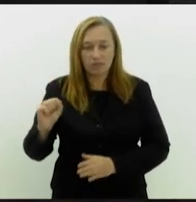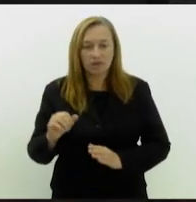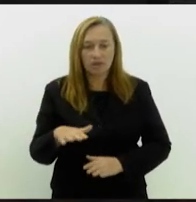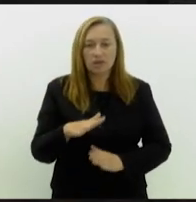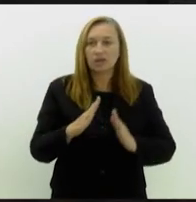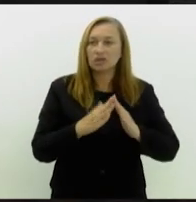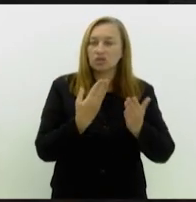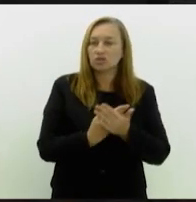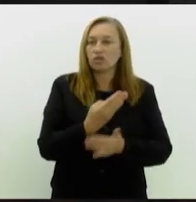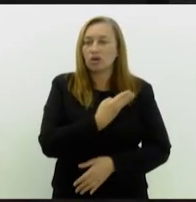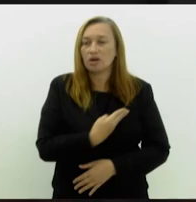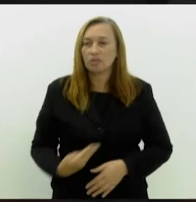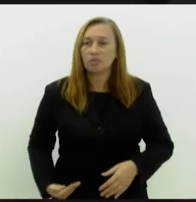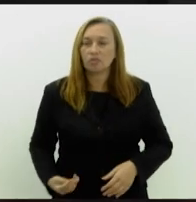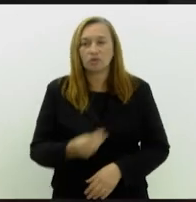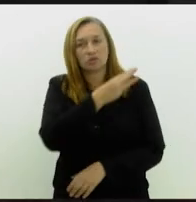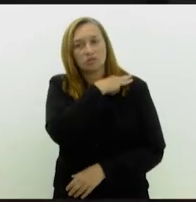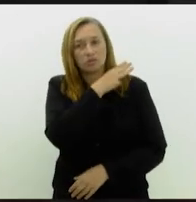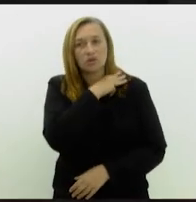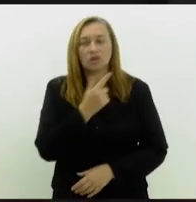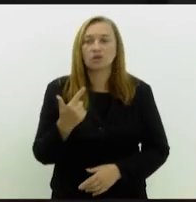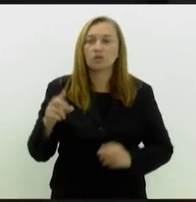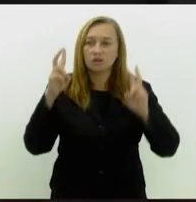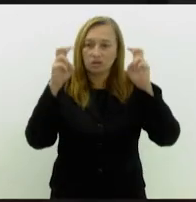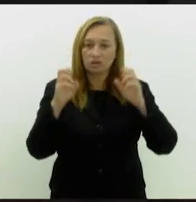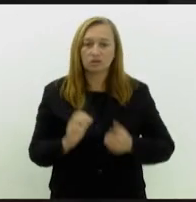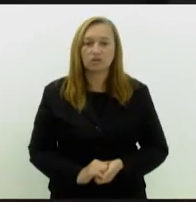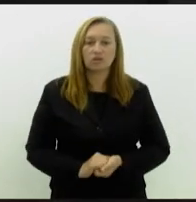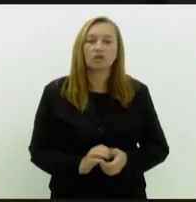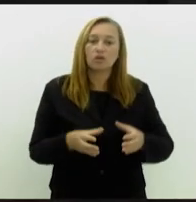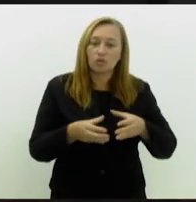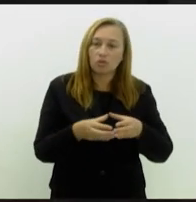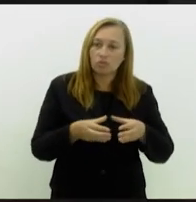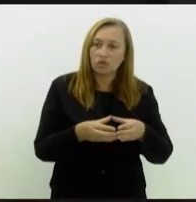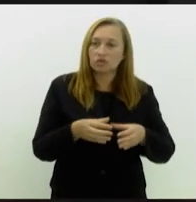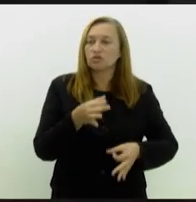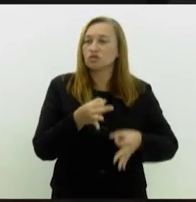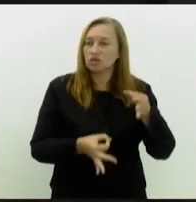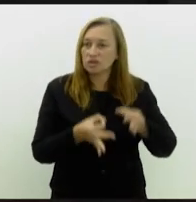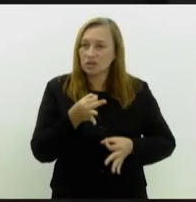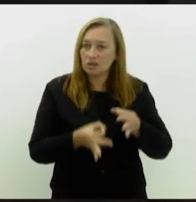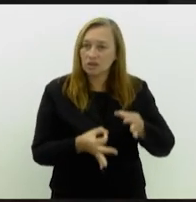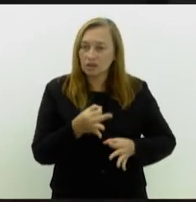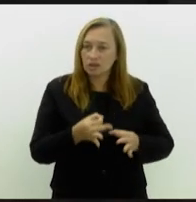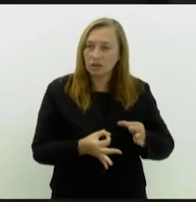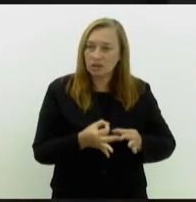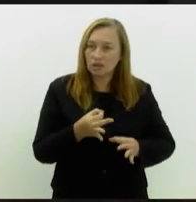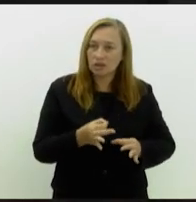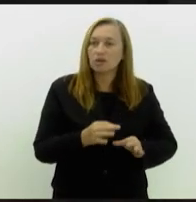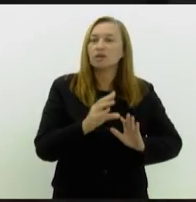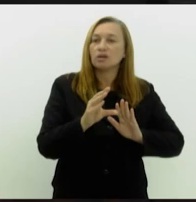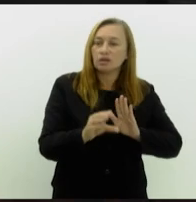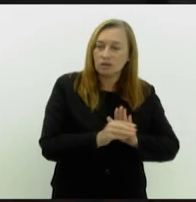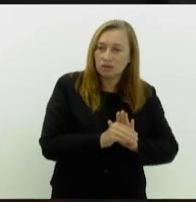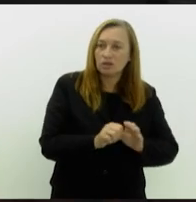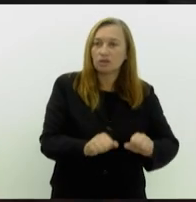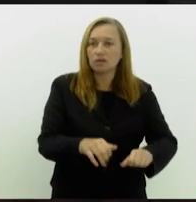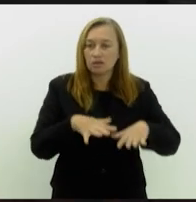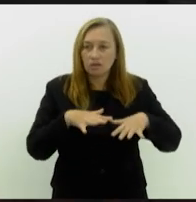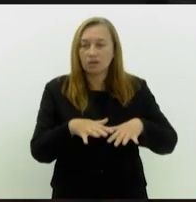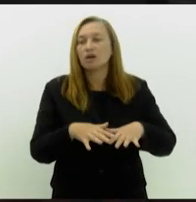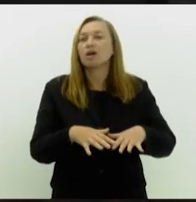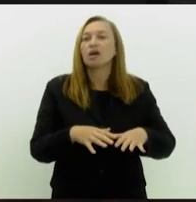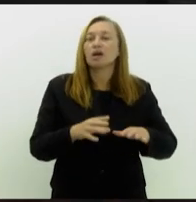estadual de ensino médio e da outras providências pareceres das comissões Constituição e justiça pela constitucionalidade com emenda de educação